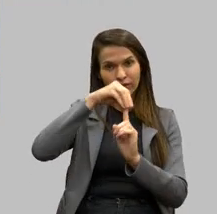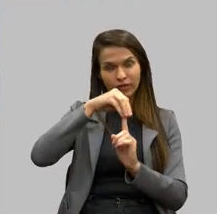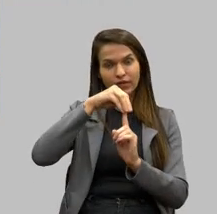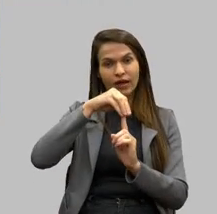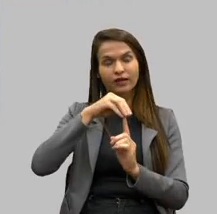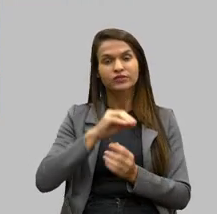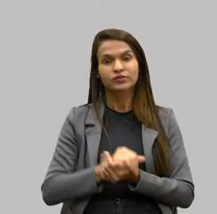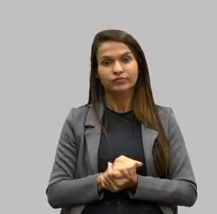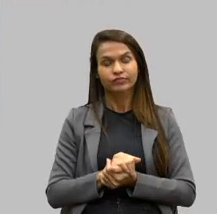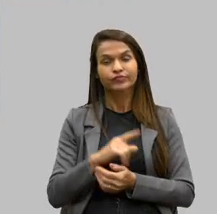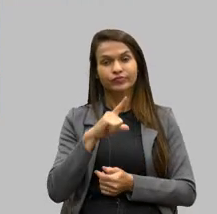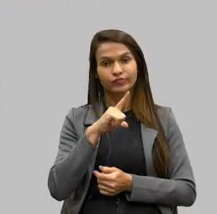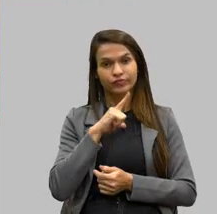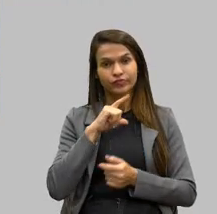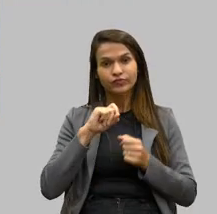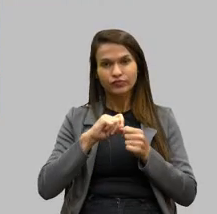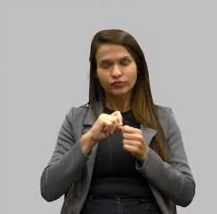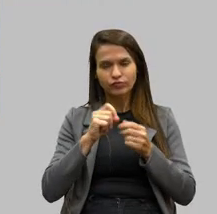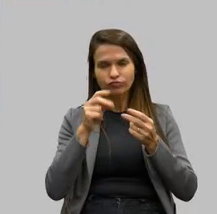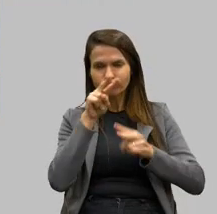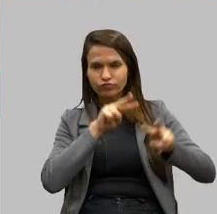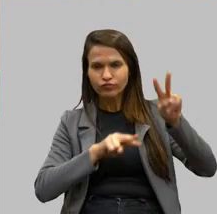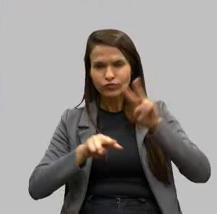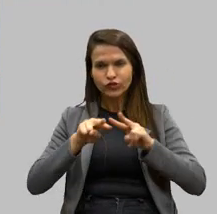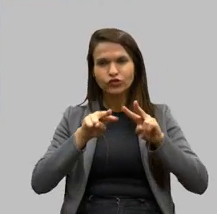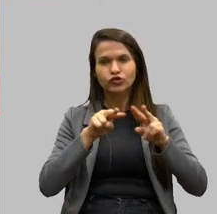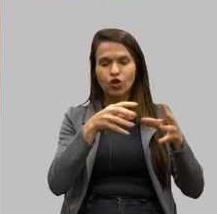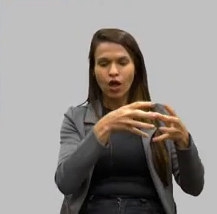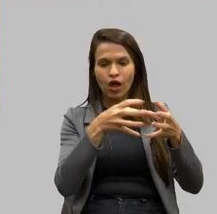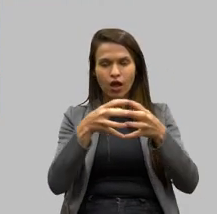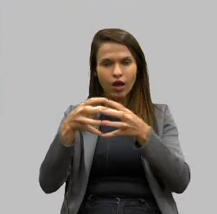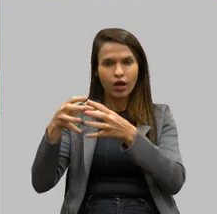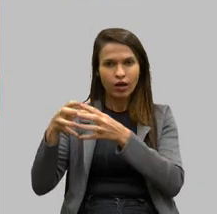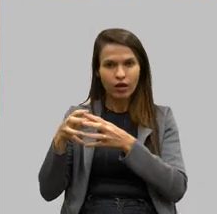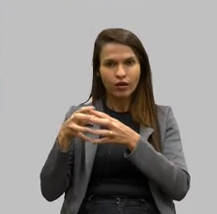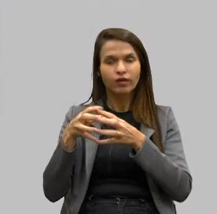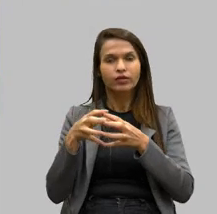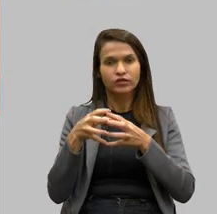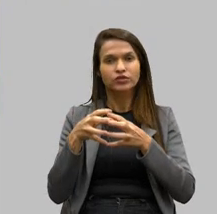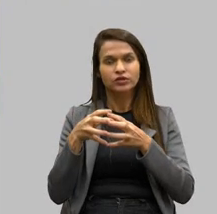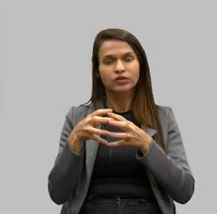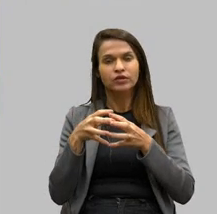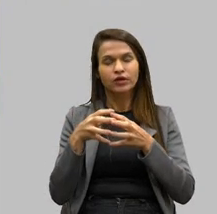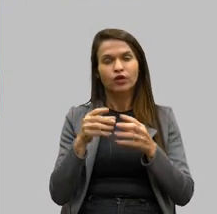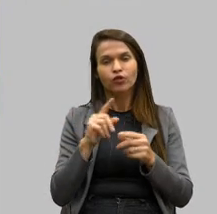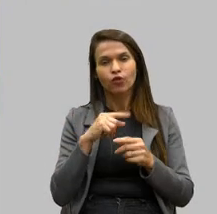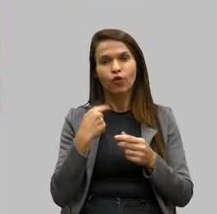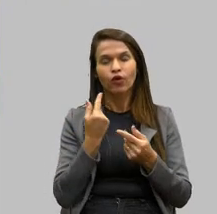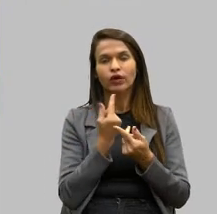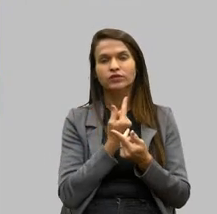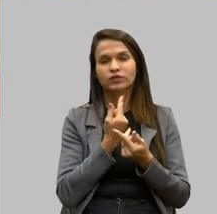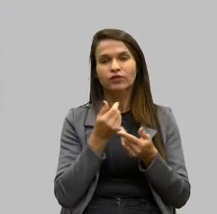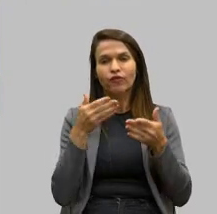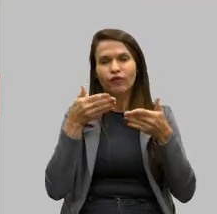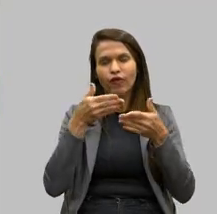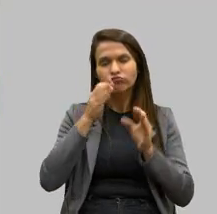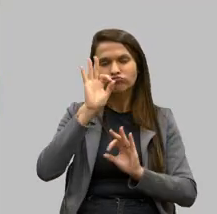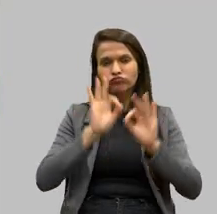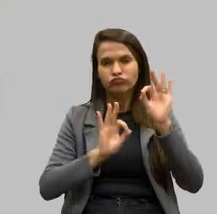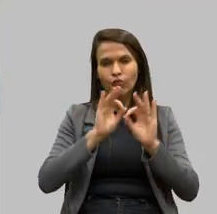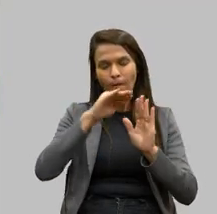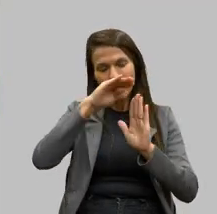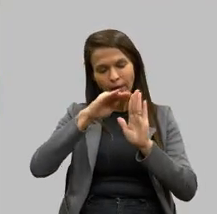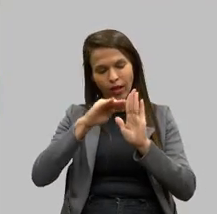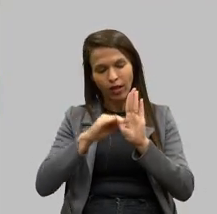Então, fizemos um diagnóstico de rede, esse diagnóstico de infraestrutura, nós colocamos em ordem todas que